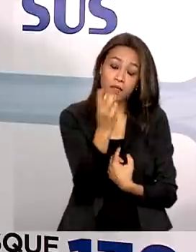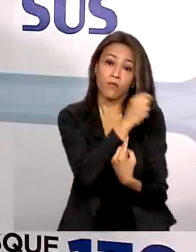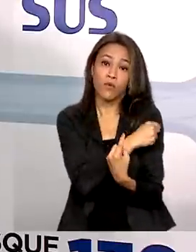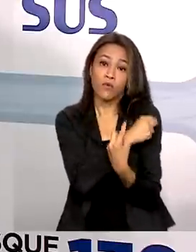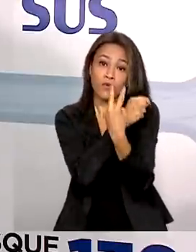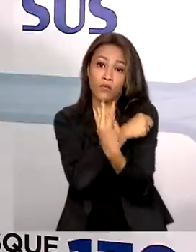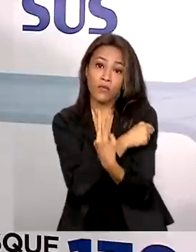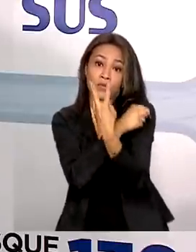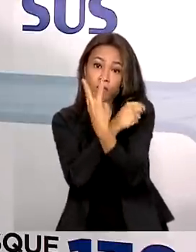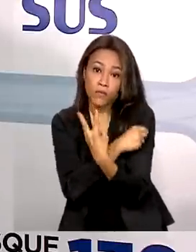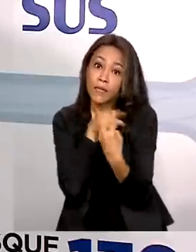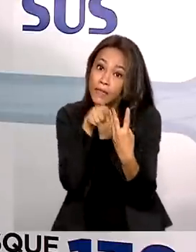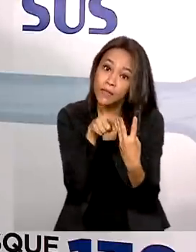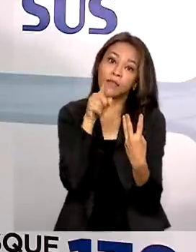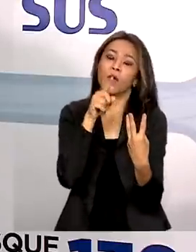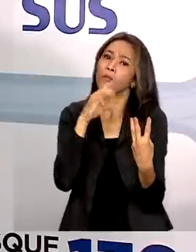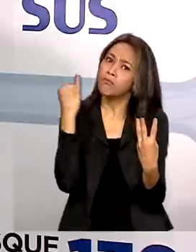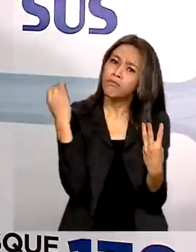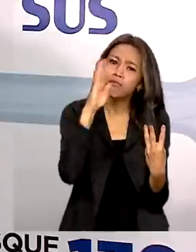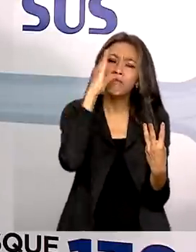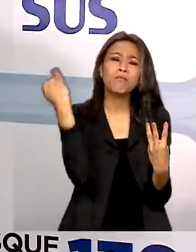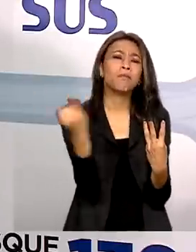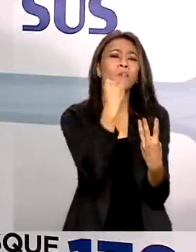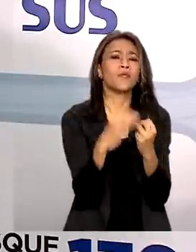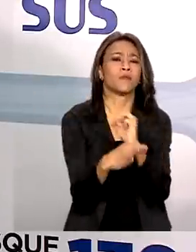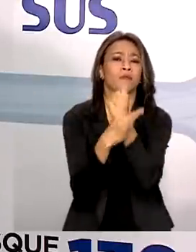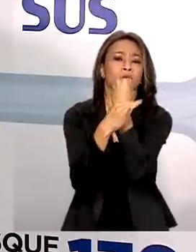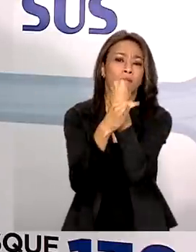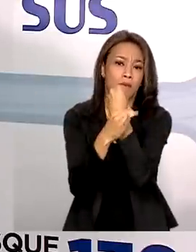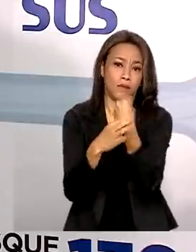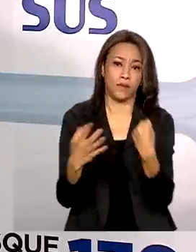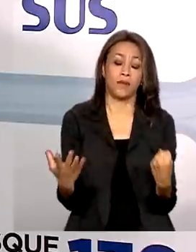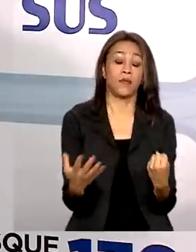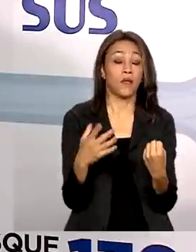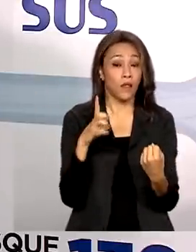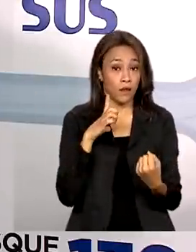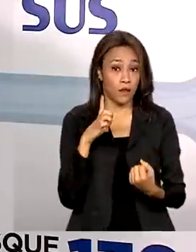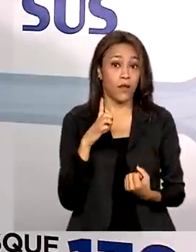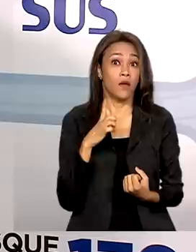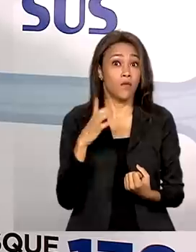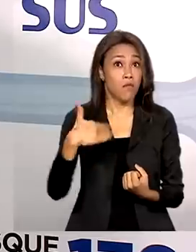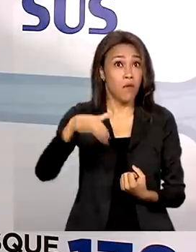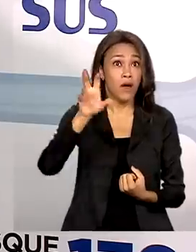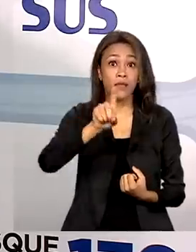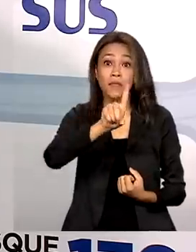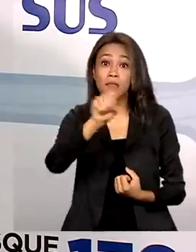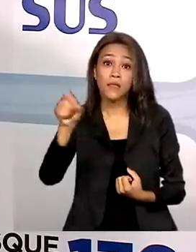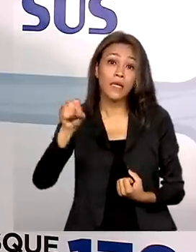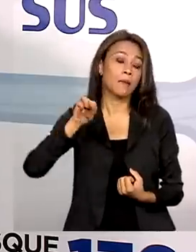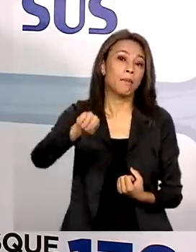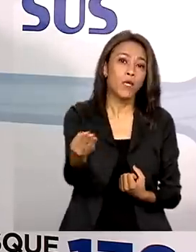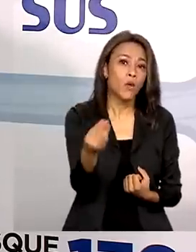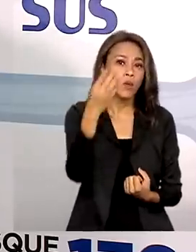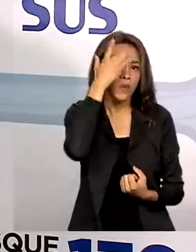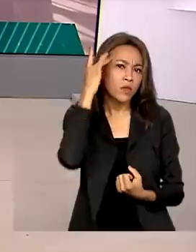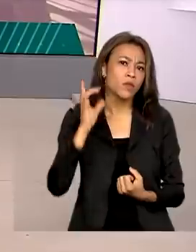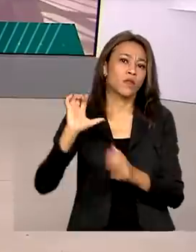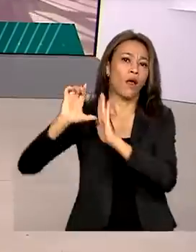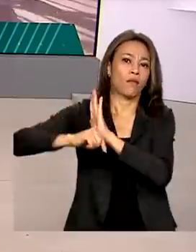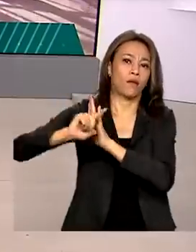como o ideal para maior proteção nós temos aí mais de 100 milhões de pessoas que estão com doze em